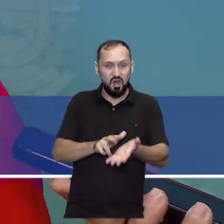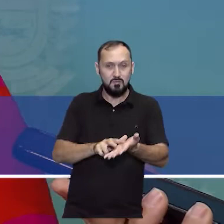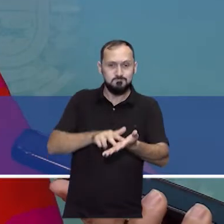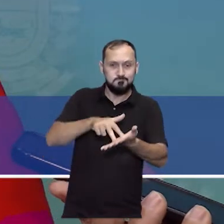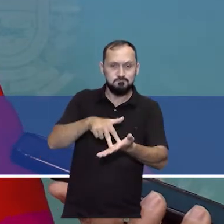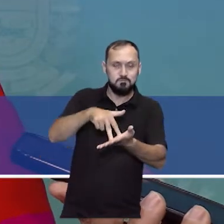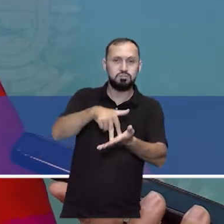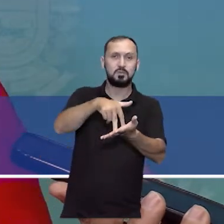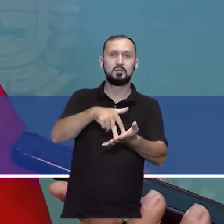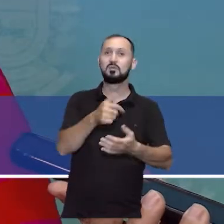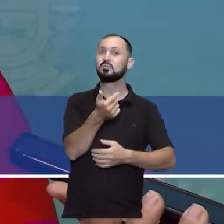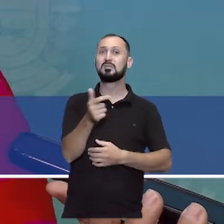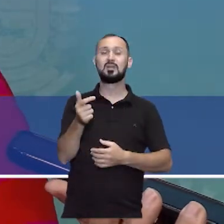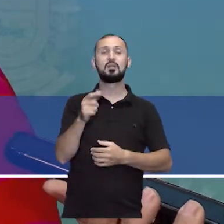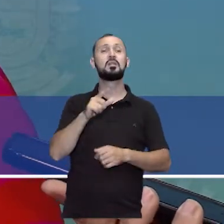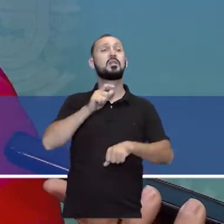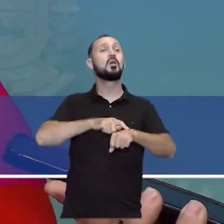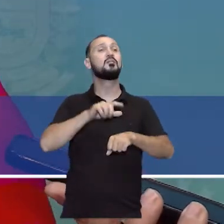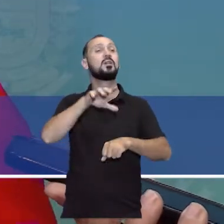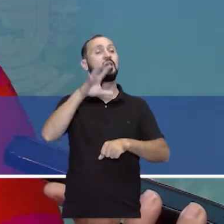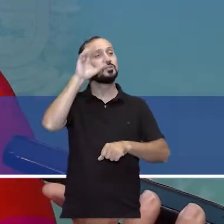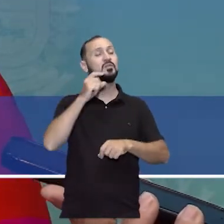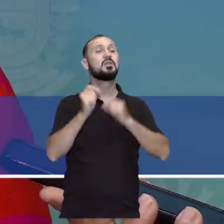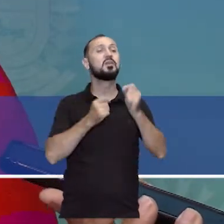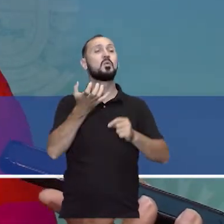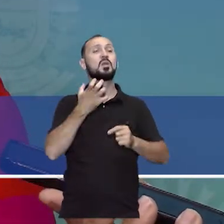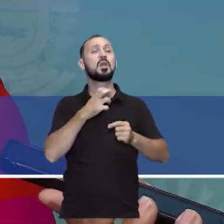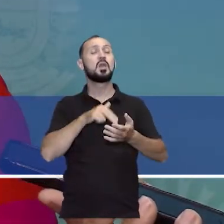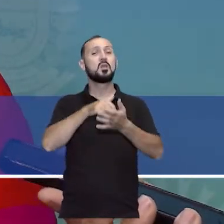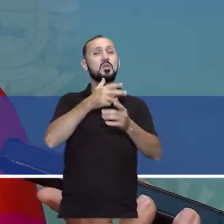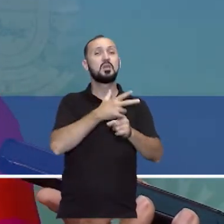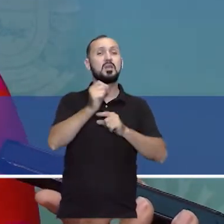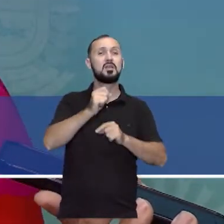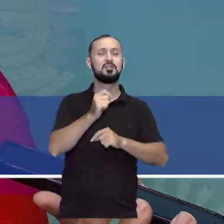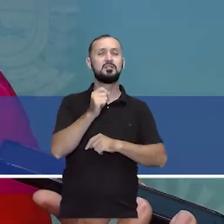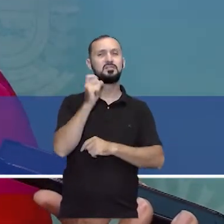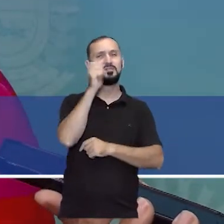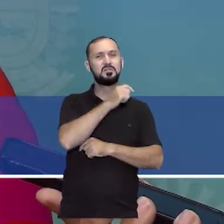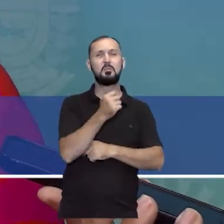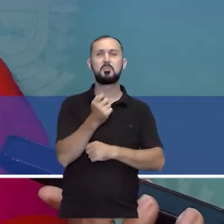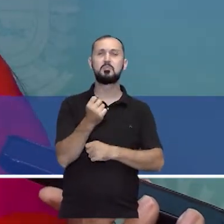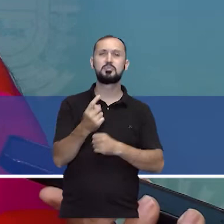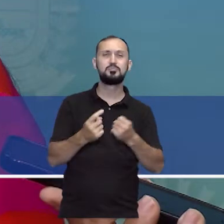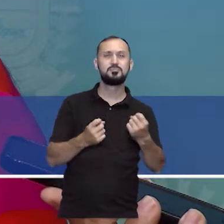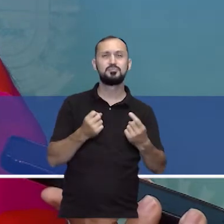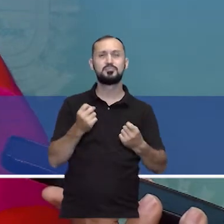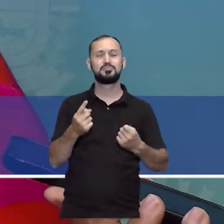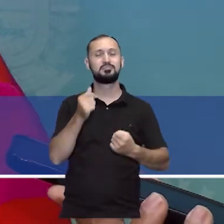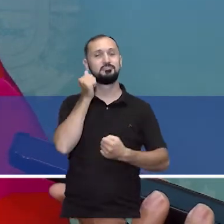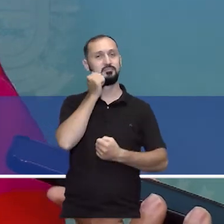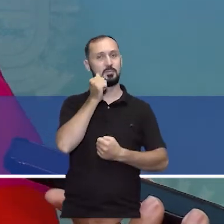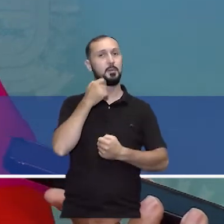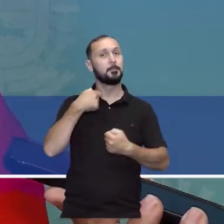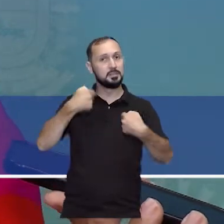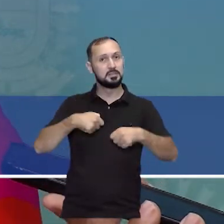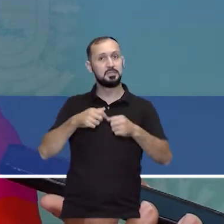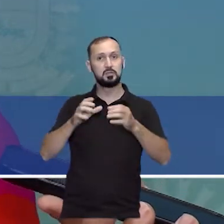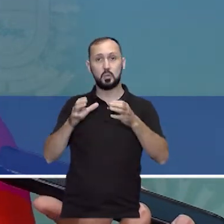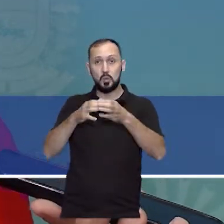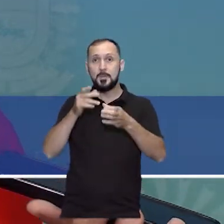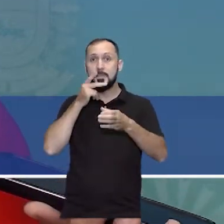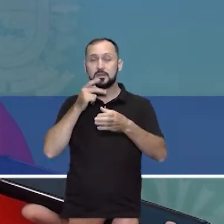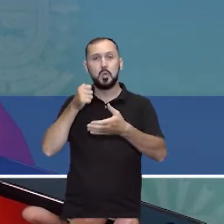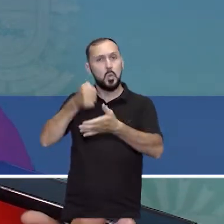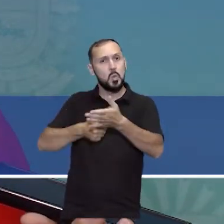hora de definir, né, os dirigentes partidários, na hora de definir quem vai ganhar, quem eu quero que ganhe, dificilmente é uma mulher. Então, nós precisamos cobrar